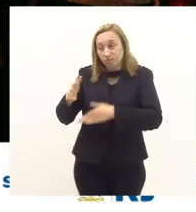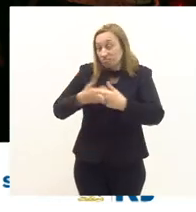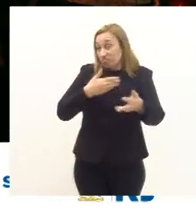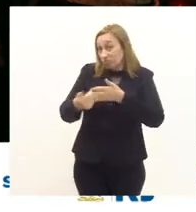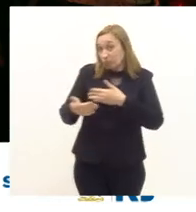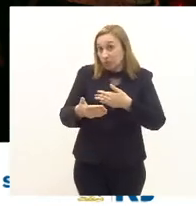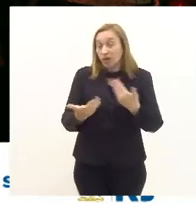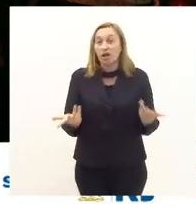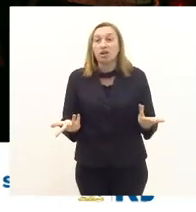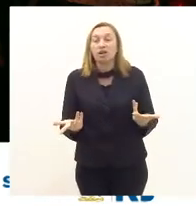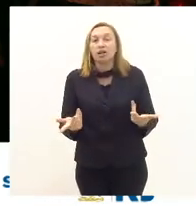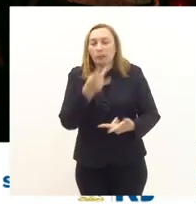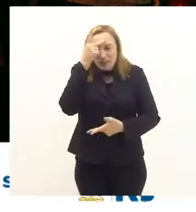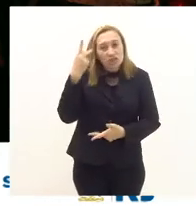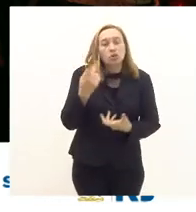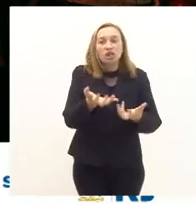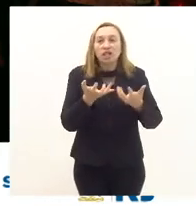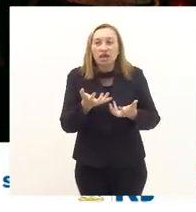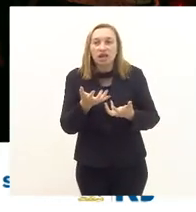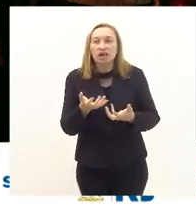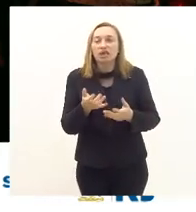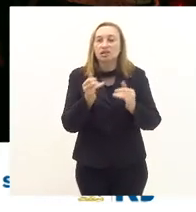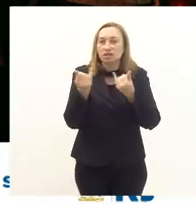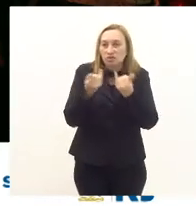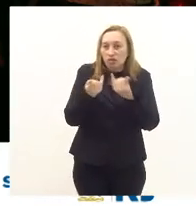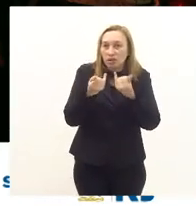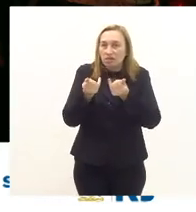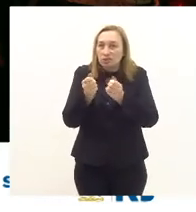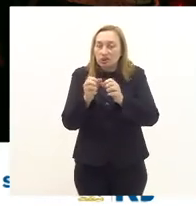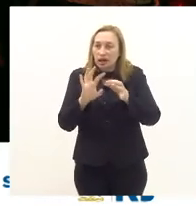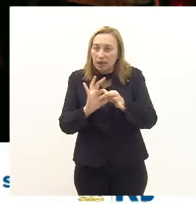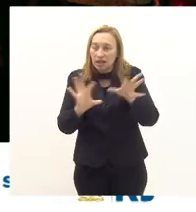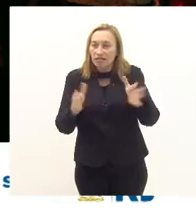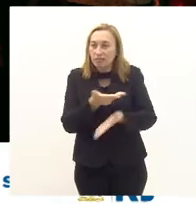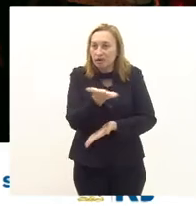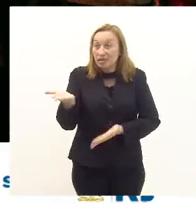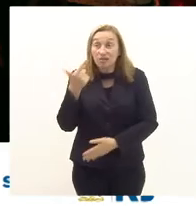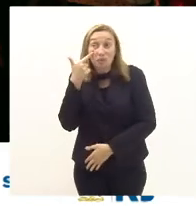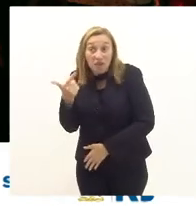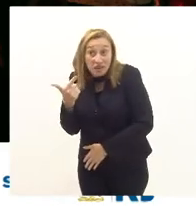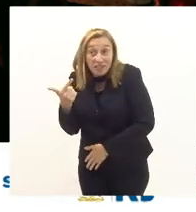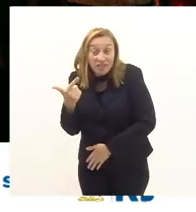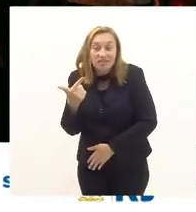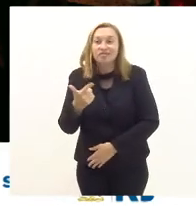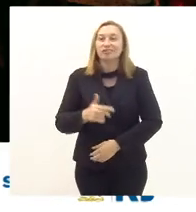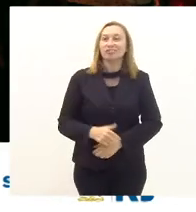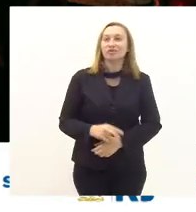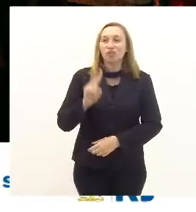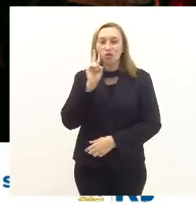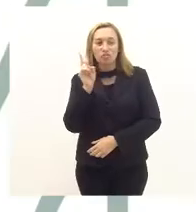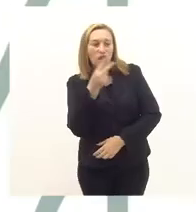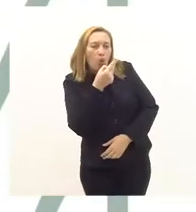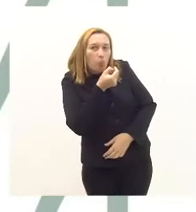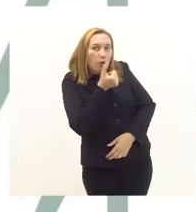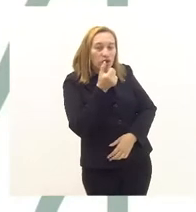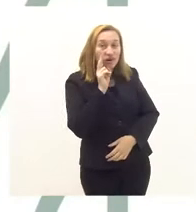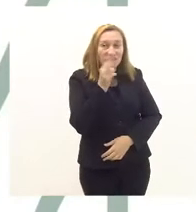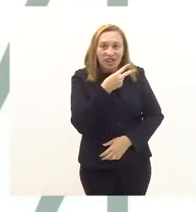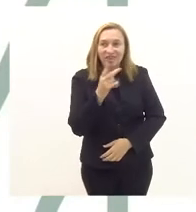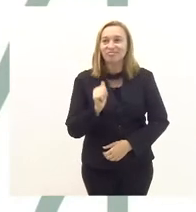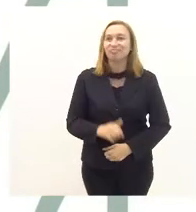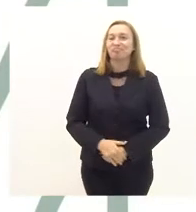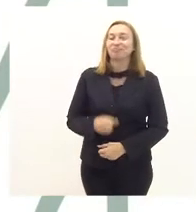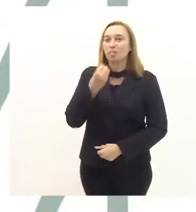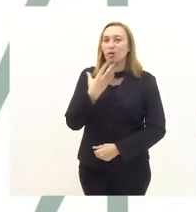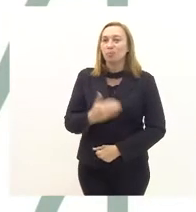né, pessoa que queira esses dados, eles estão abertos a vocês. Então, bora lá. Eu vou me virar aqui só um pouquinho. Ah, tem aqui.